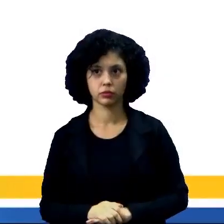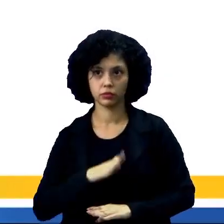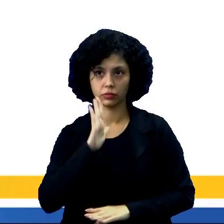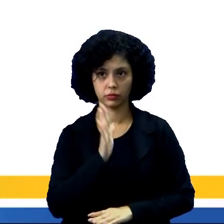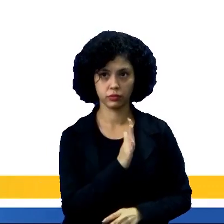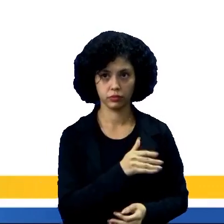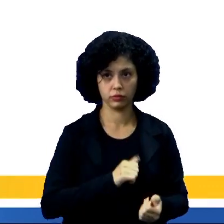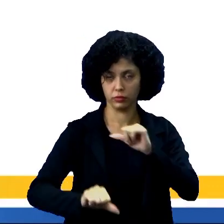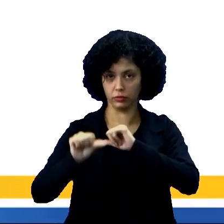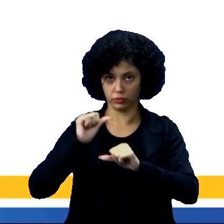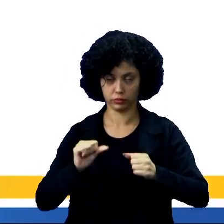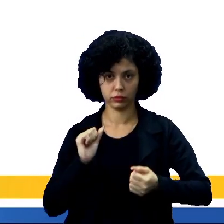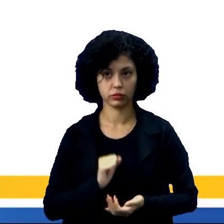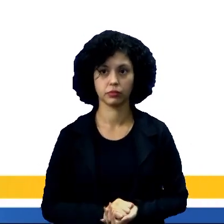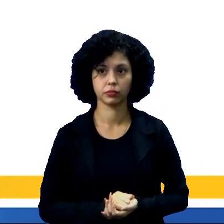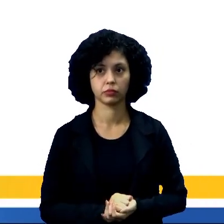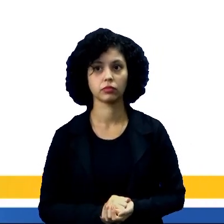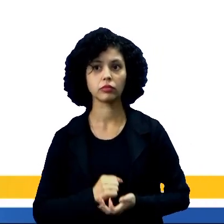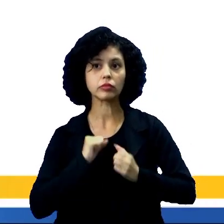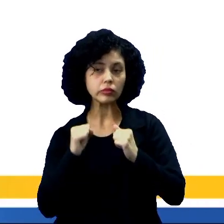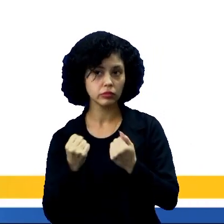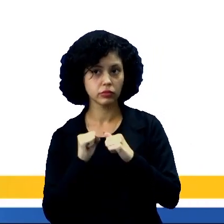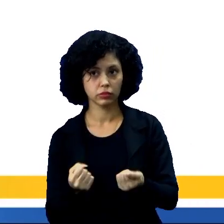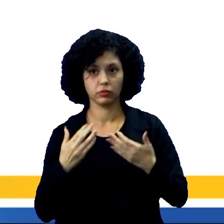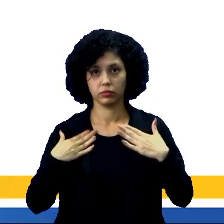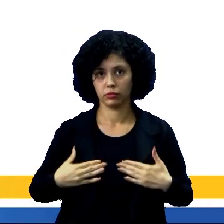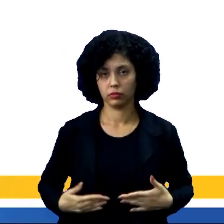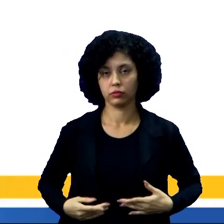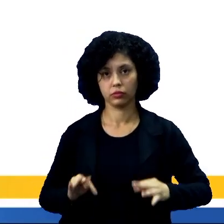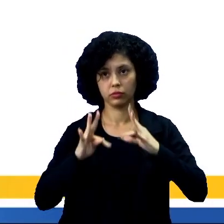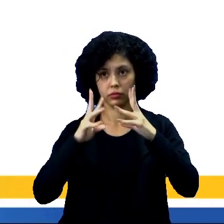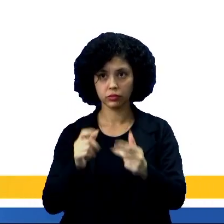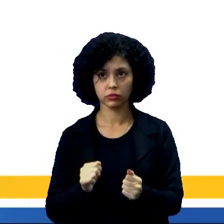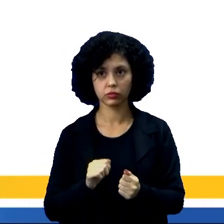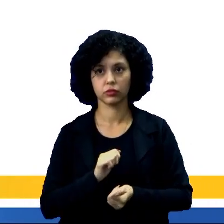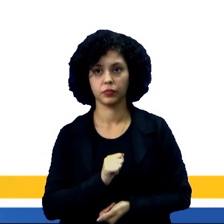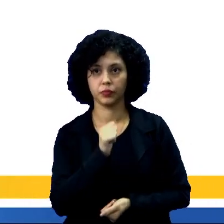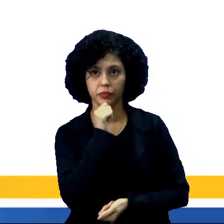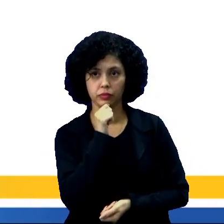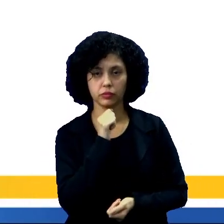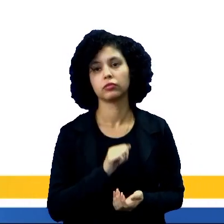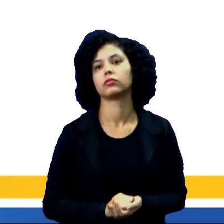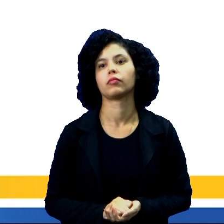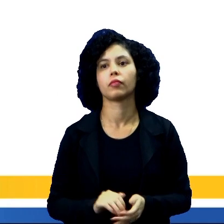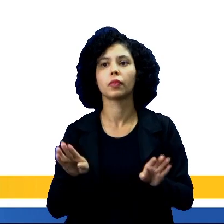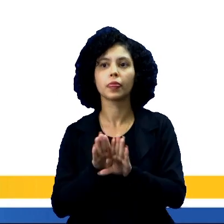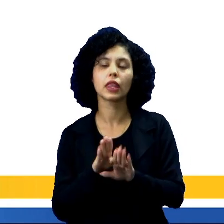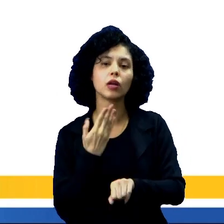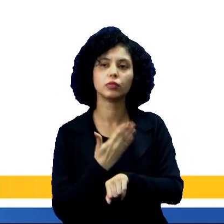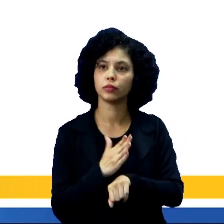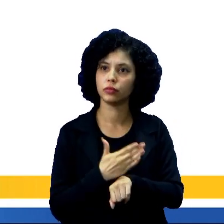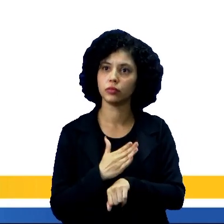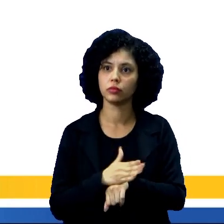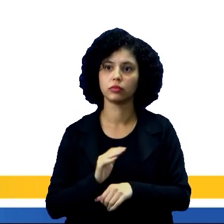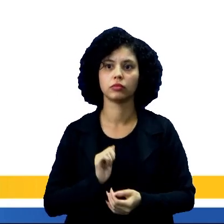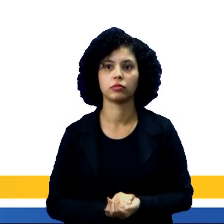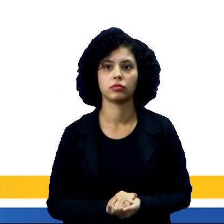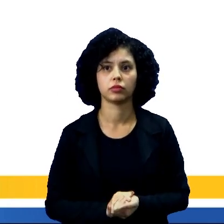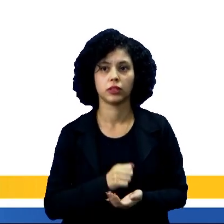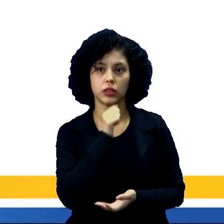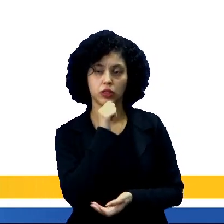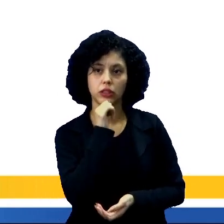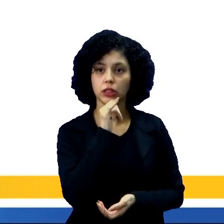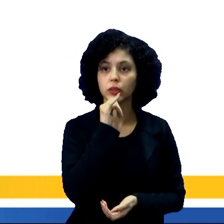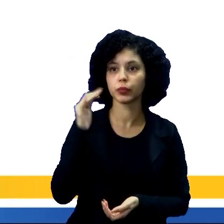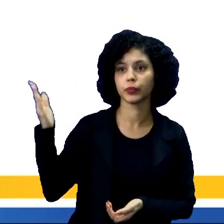Já em contrapartida temos as capacidades físicas, que é todo atributo corporal que pode ser treinado e aperfeiçoado.